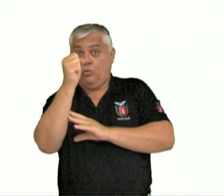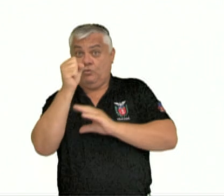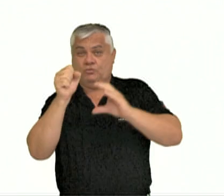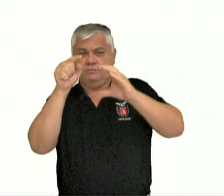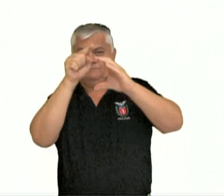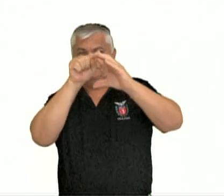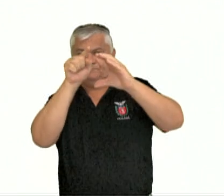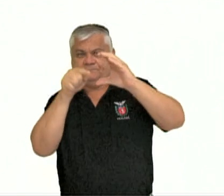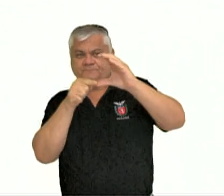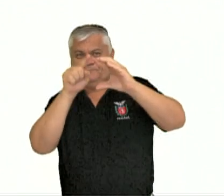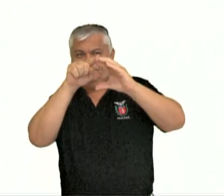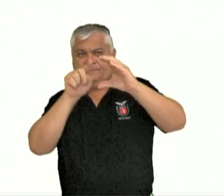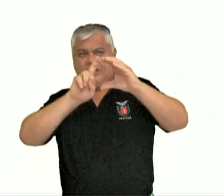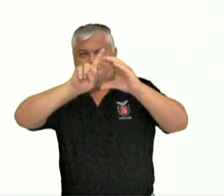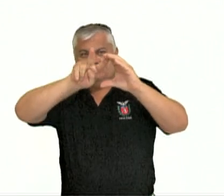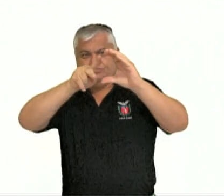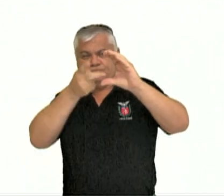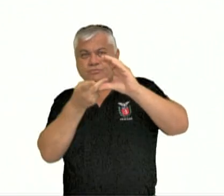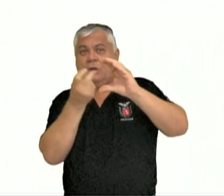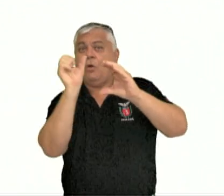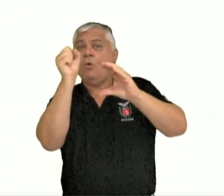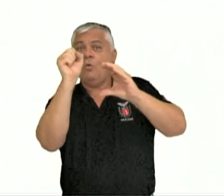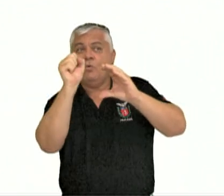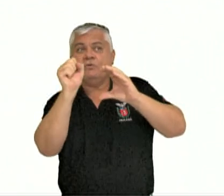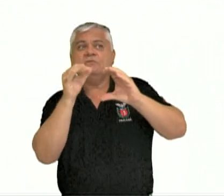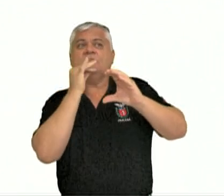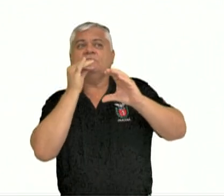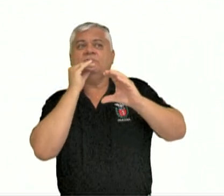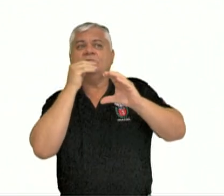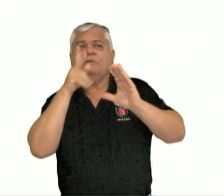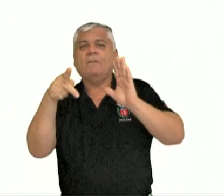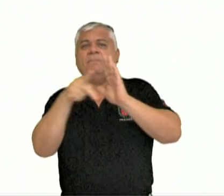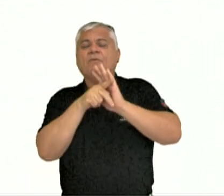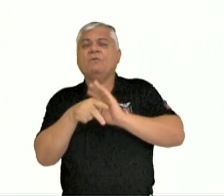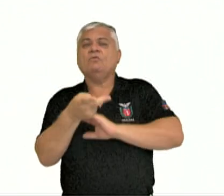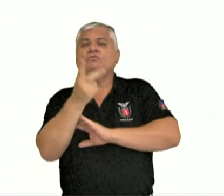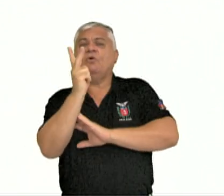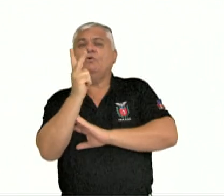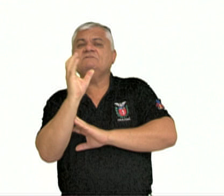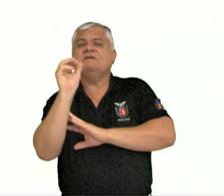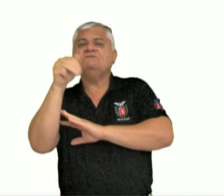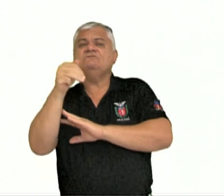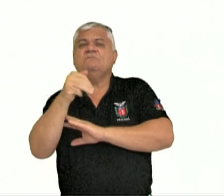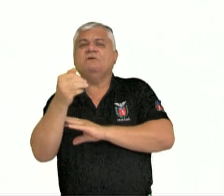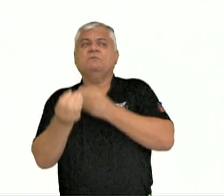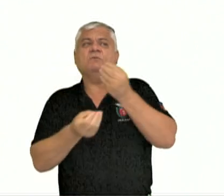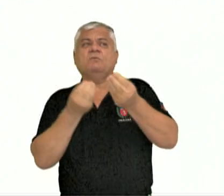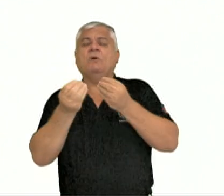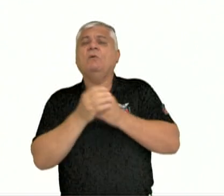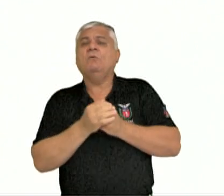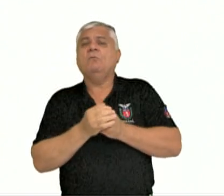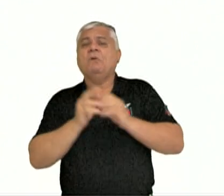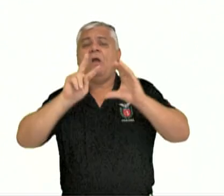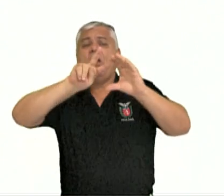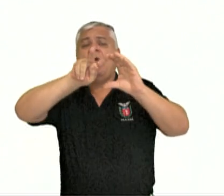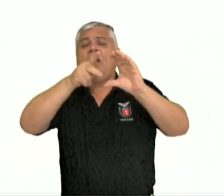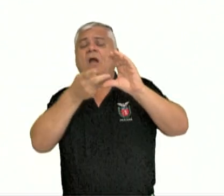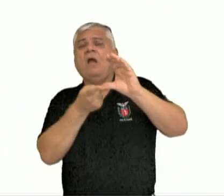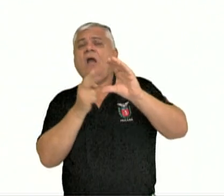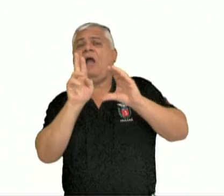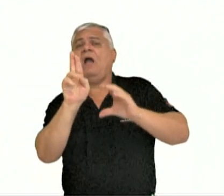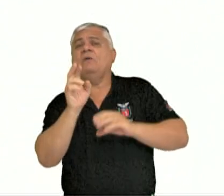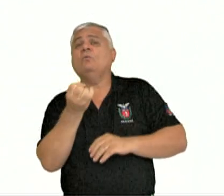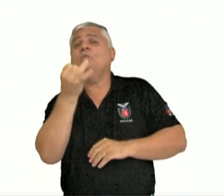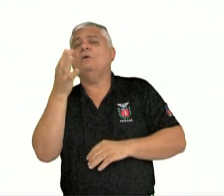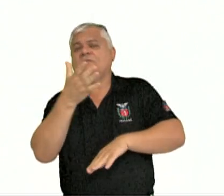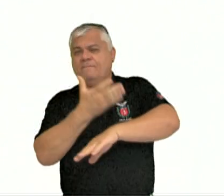8 centímetros, pertencente a uma circunferência de raio 2 centímetros? Então, bora